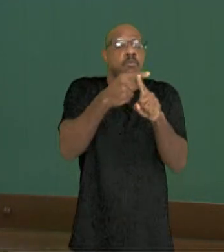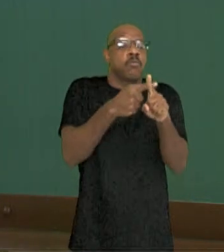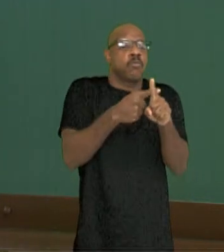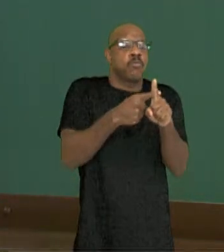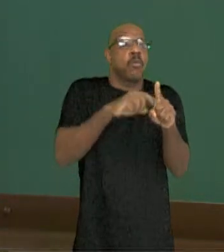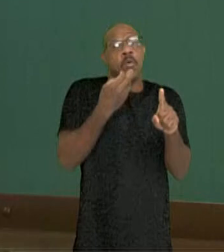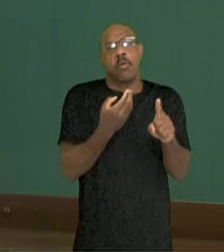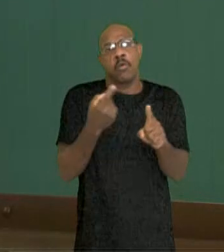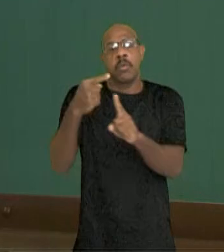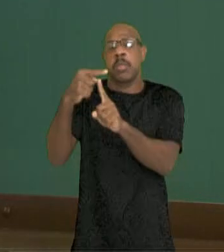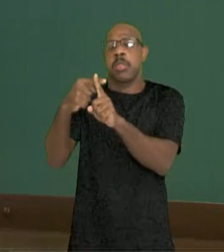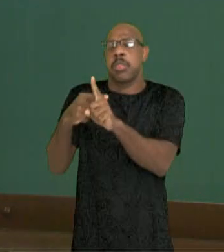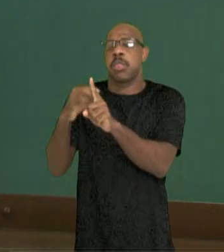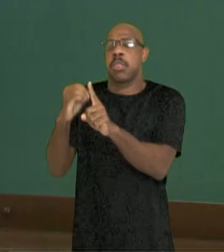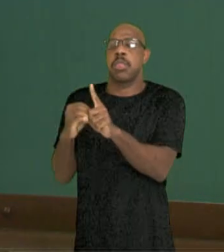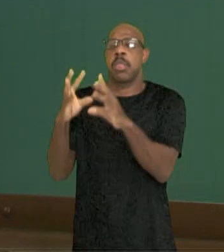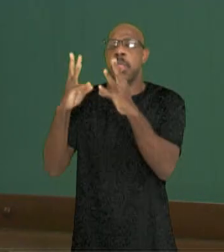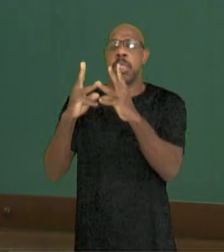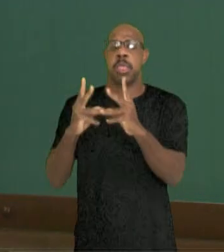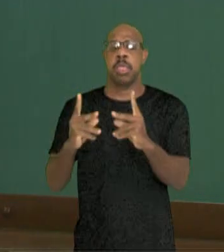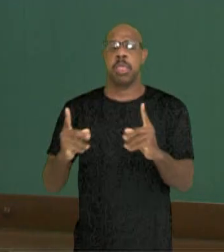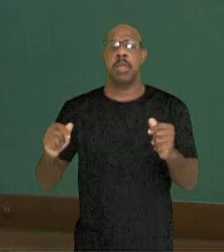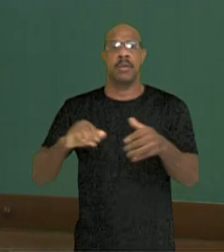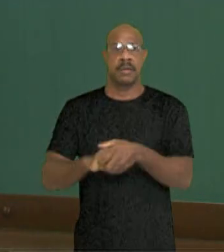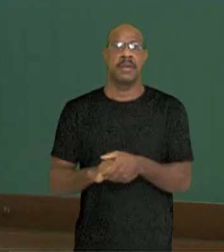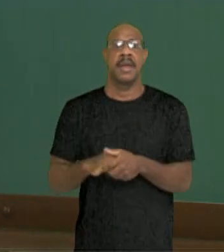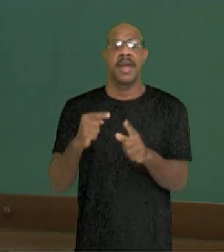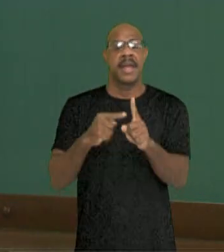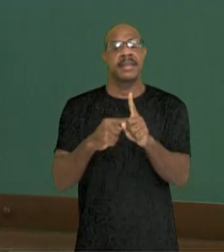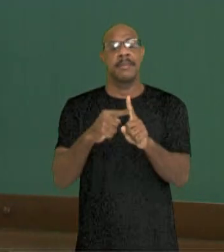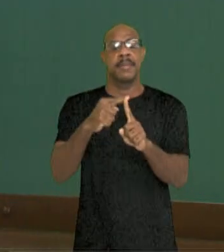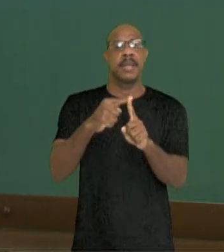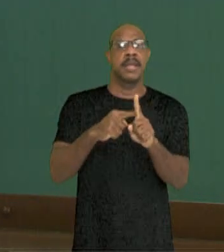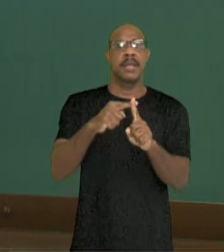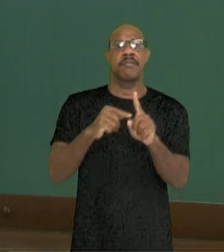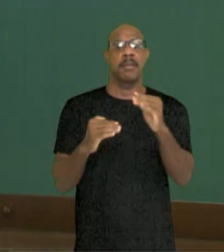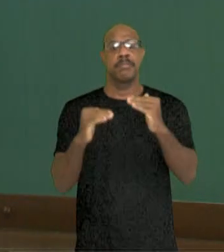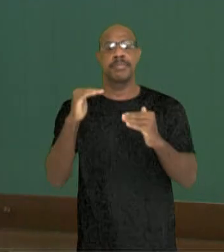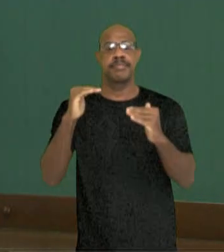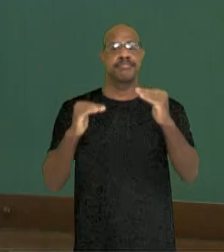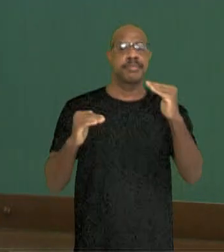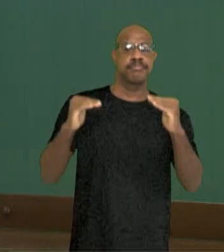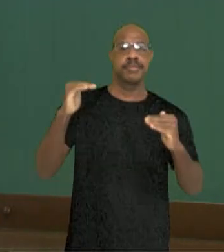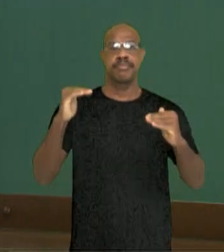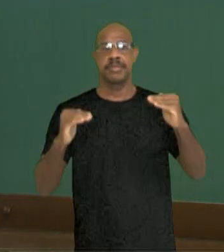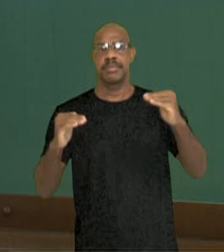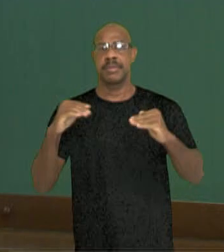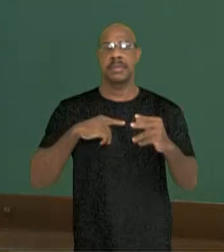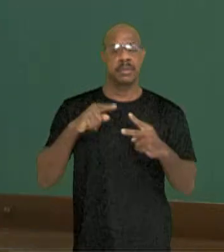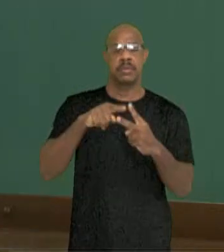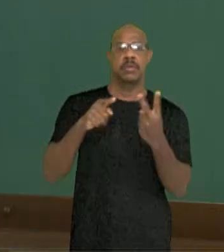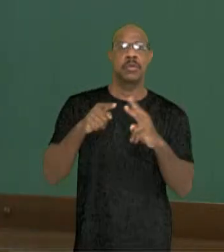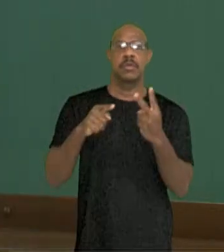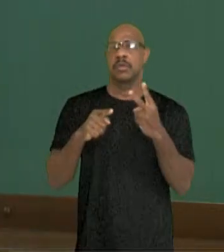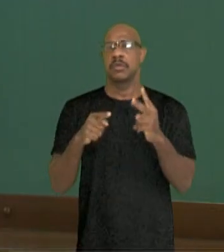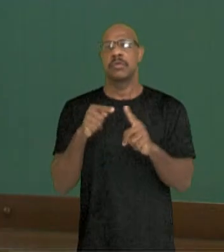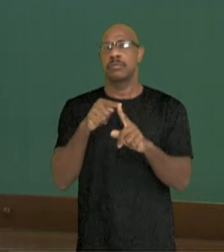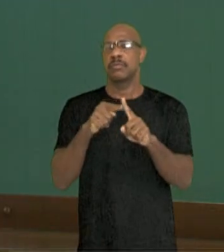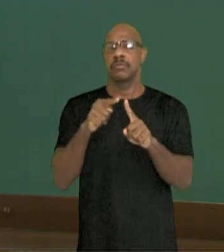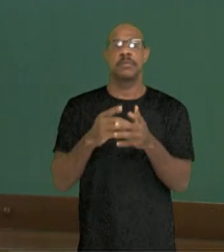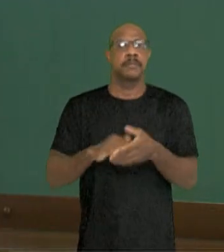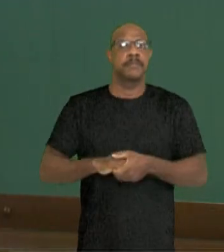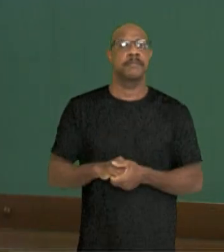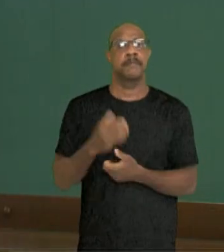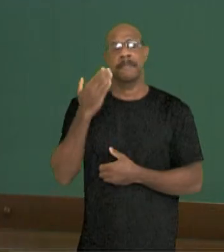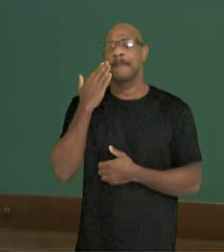0 graus Celsius. É a temperatura em que vai haver o equilíbrio entre esses dois estados físicos. Propriedade